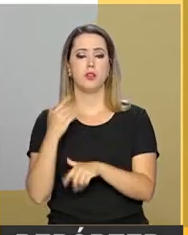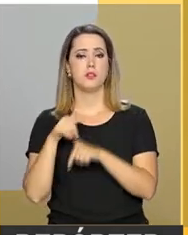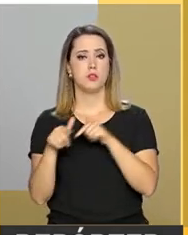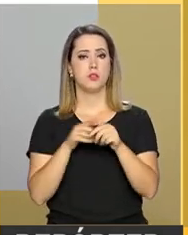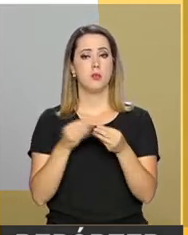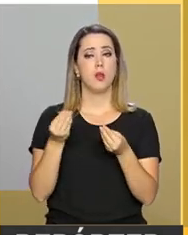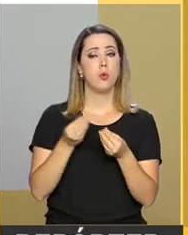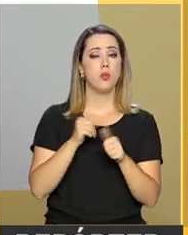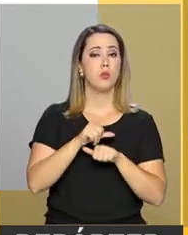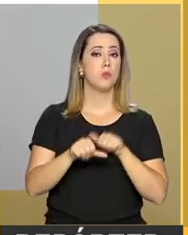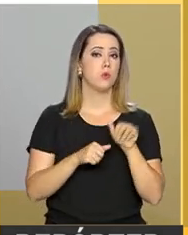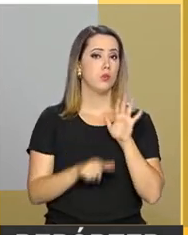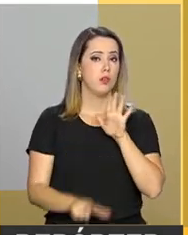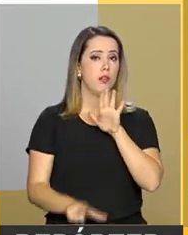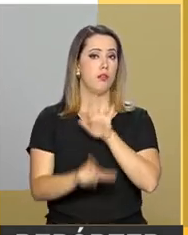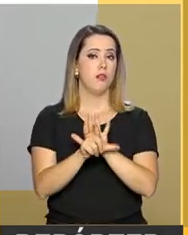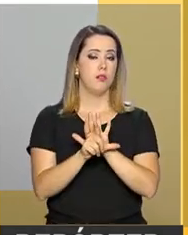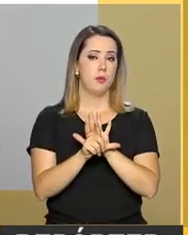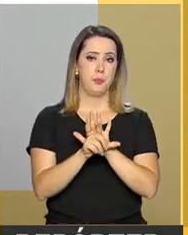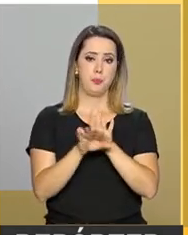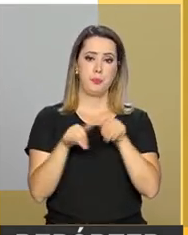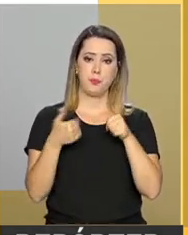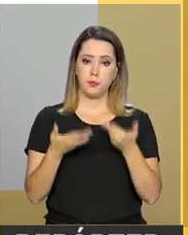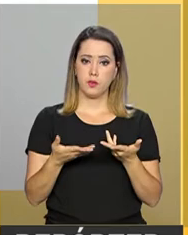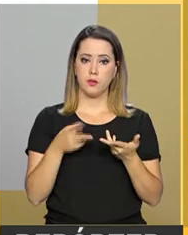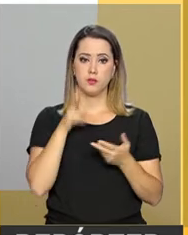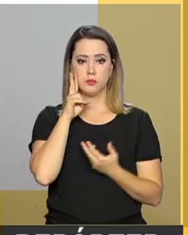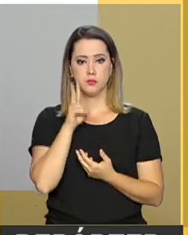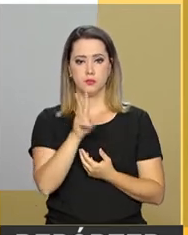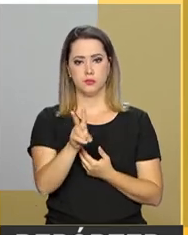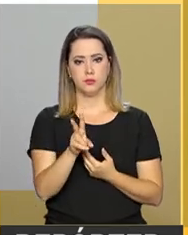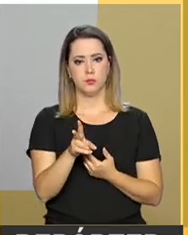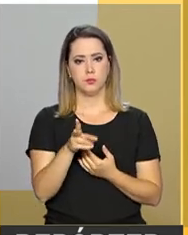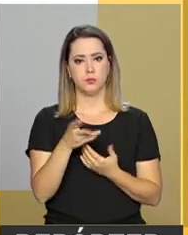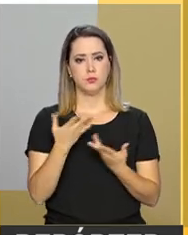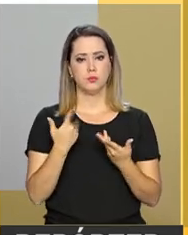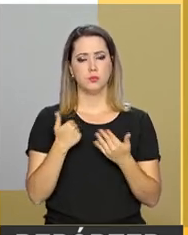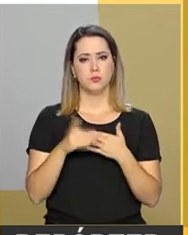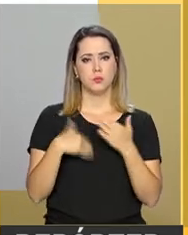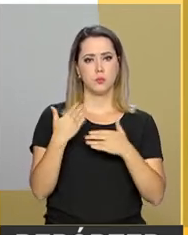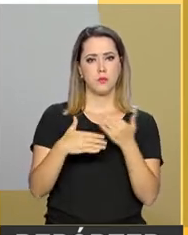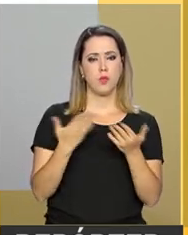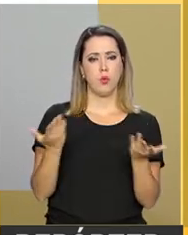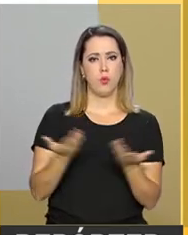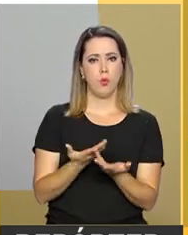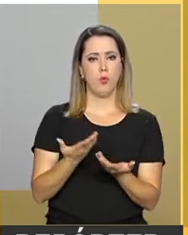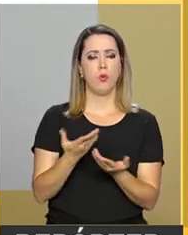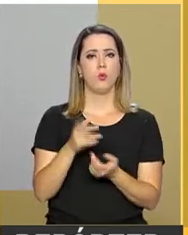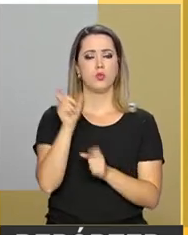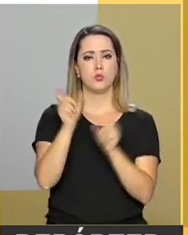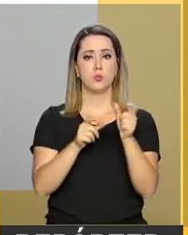lei. Baseado nisso, se você vê no custo médio do trabalhador brasileiro,